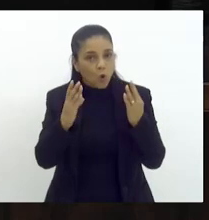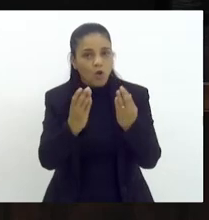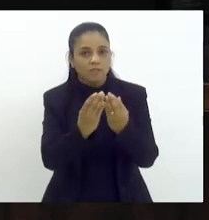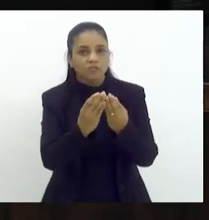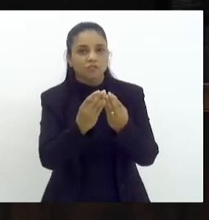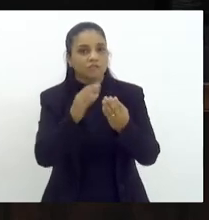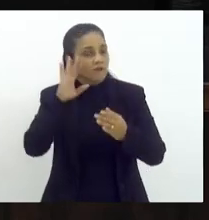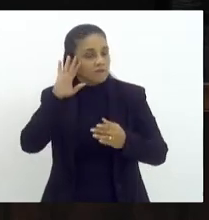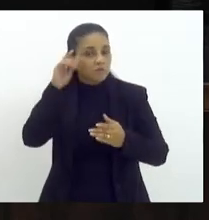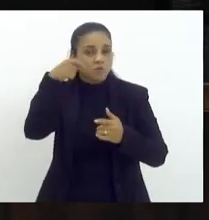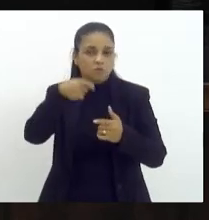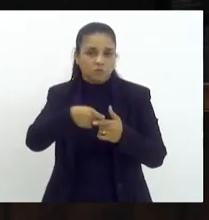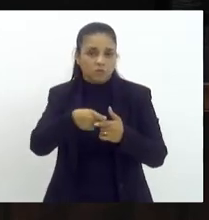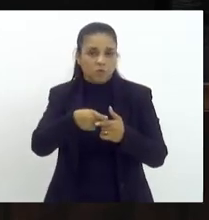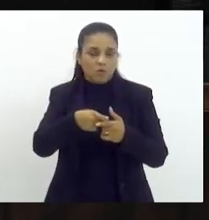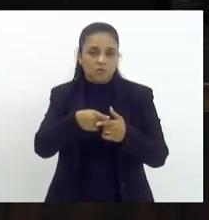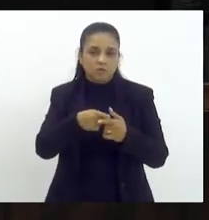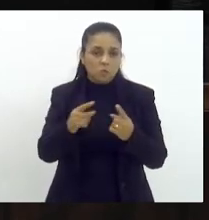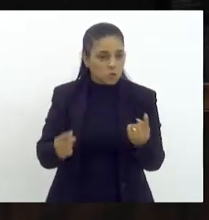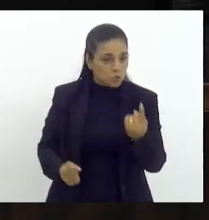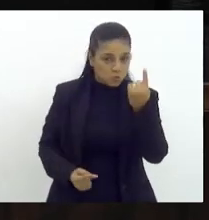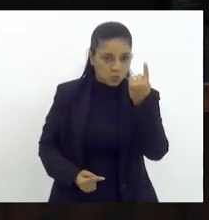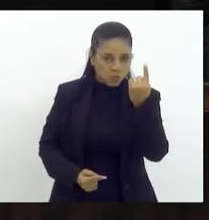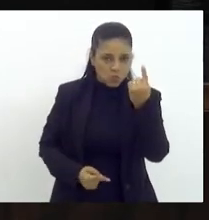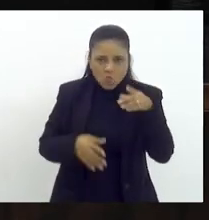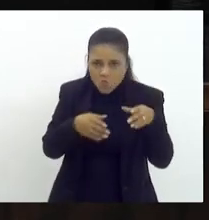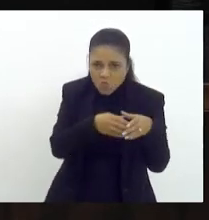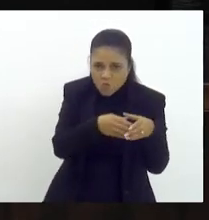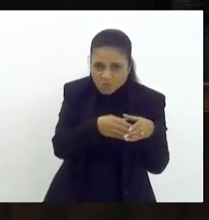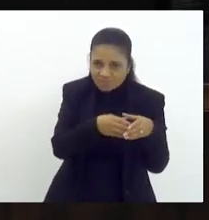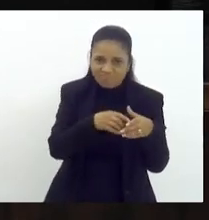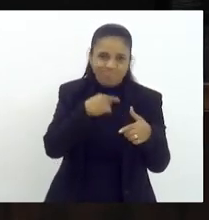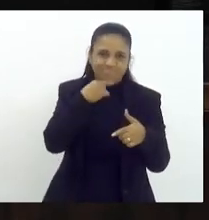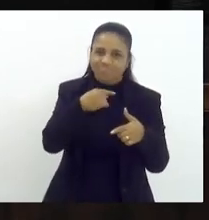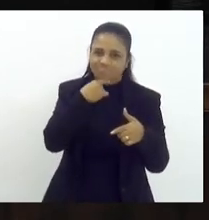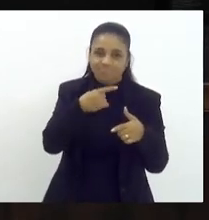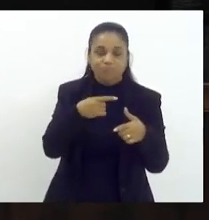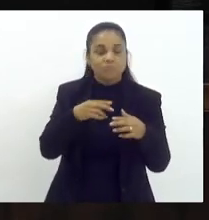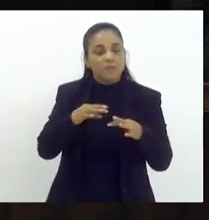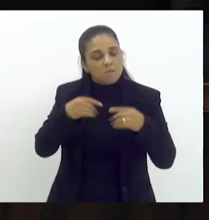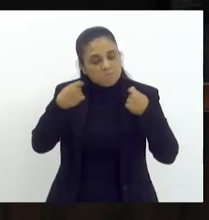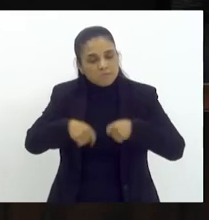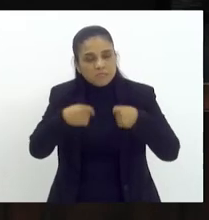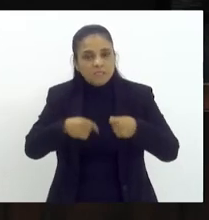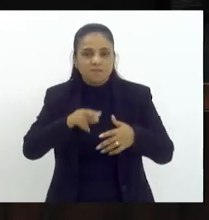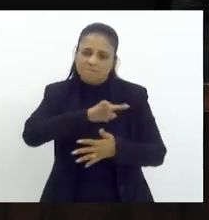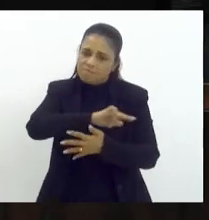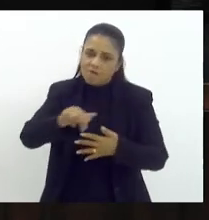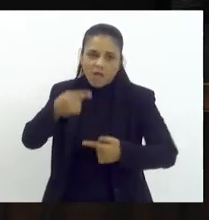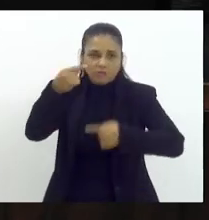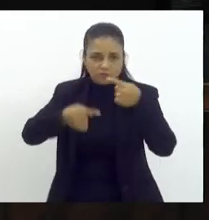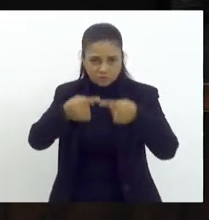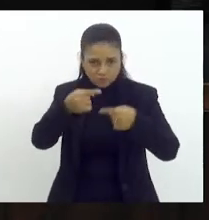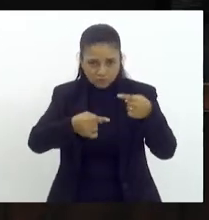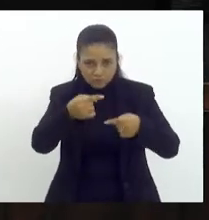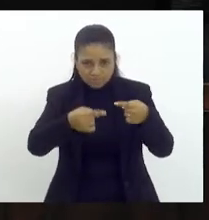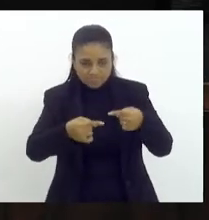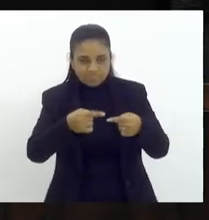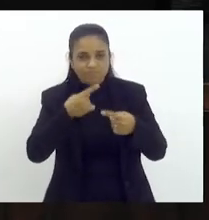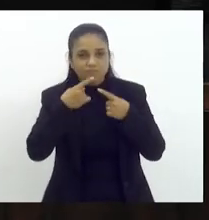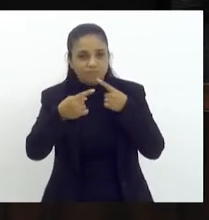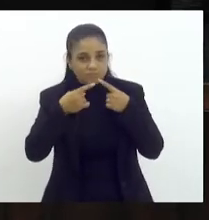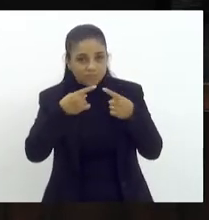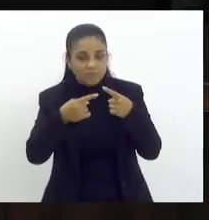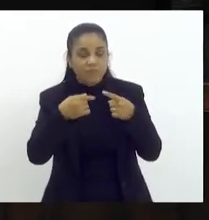é unilaterais não resolvem problemas soluções com diversos diálogos E aí eu quero deixar como é